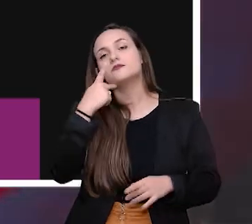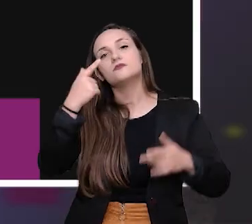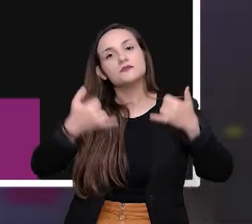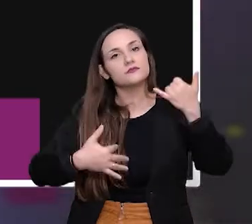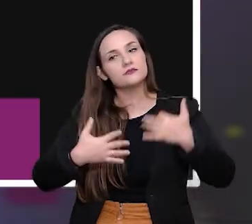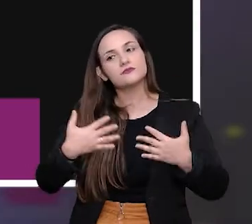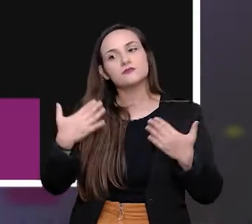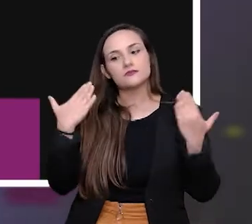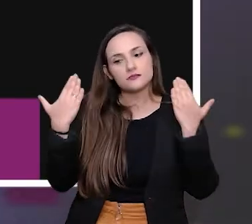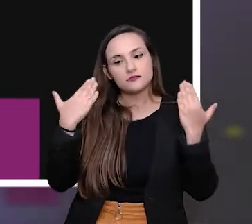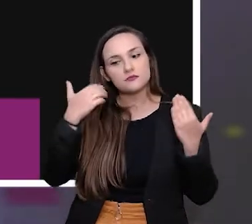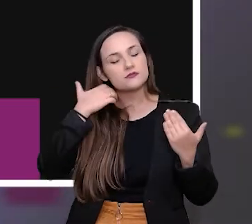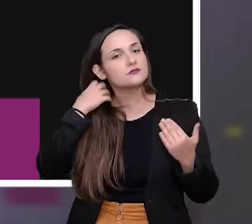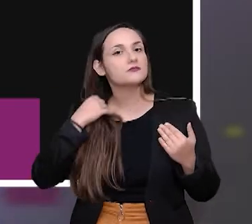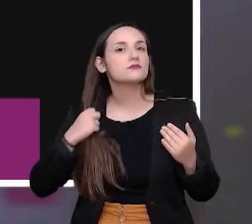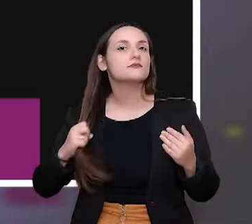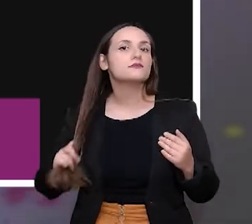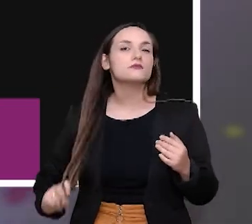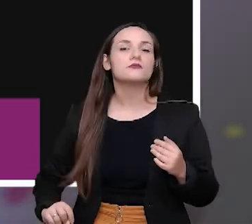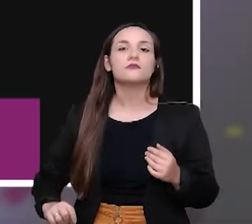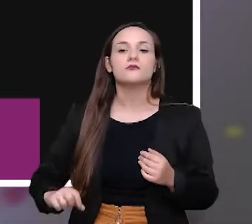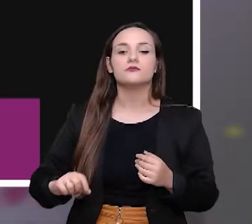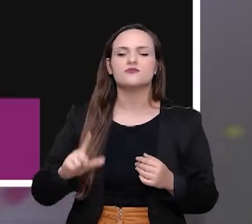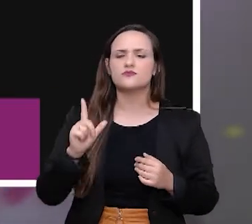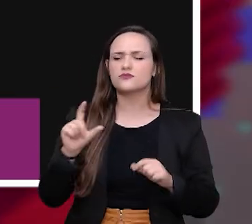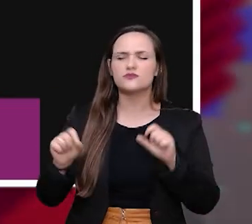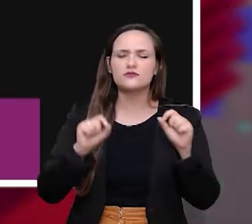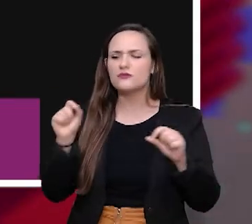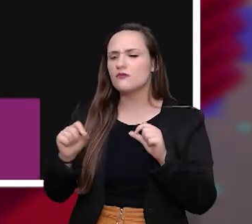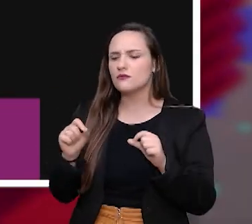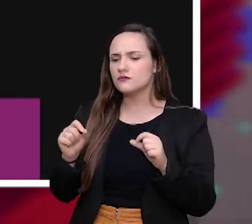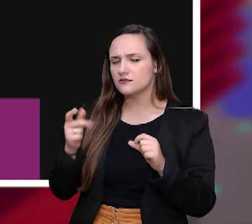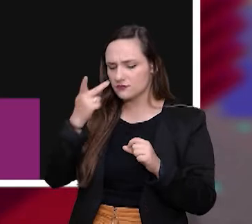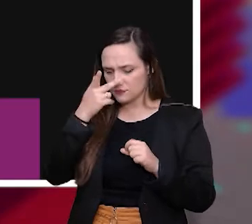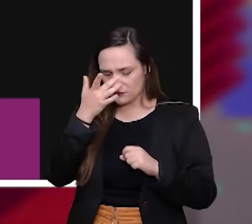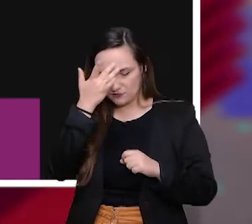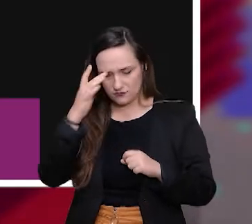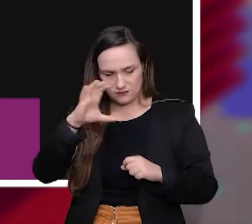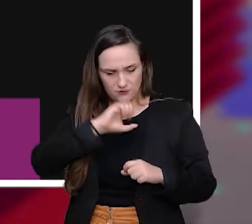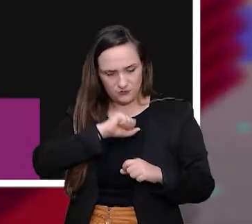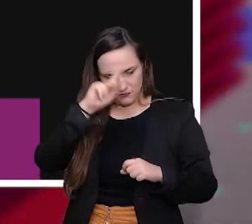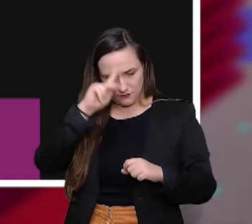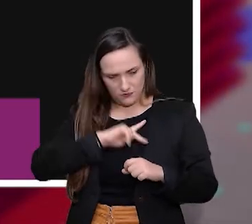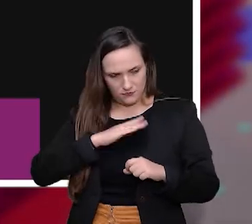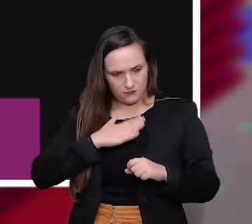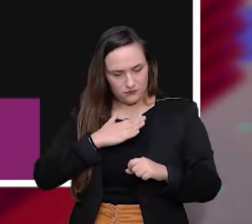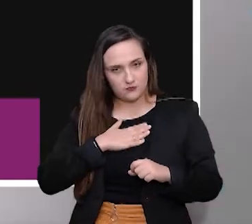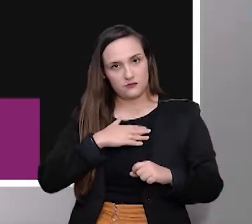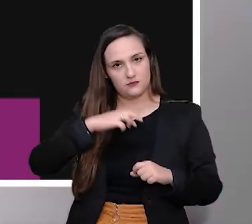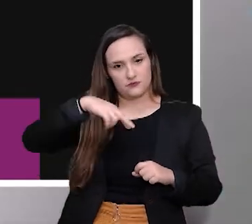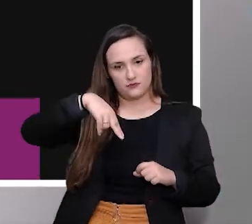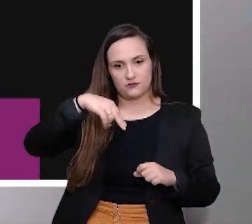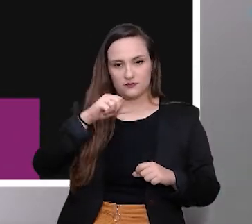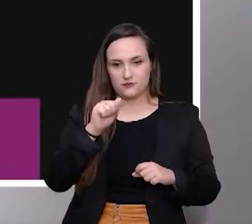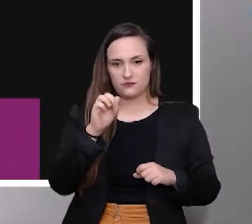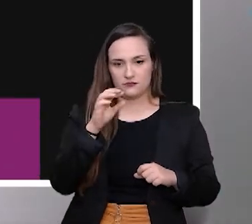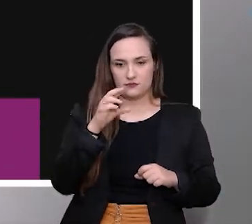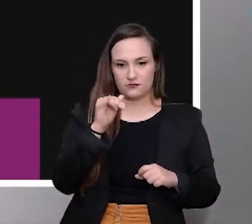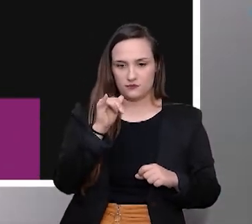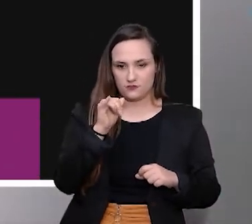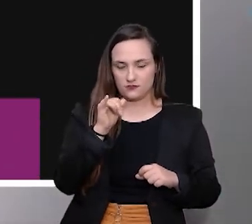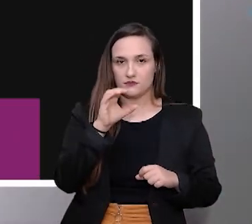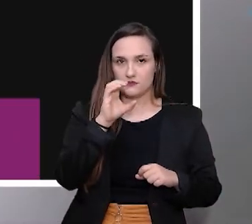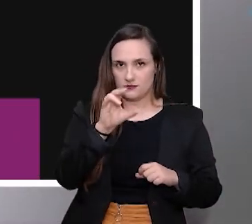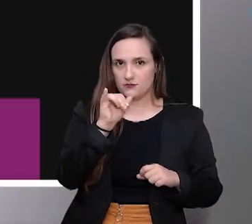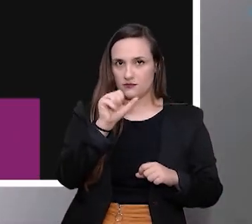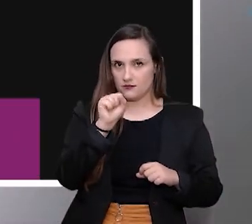humano. Então ele diz que o narcisismo é aquele estado em que o bebê inicialmente acha que ele pode suprir